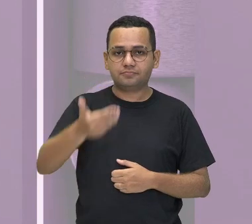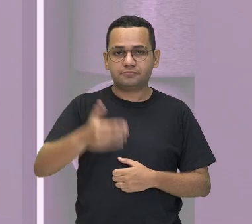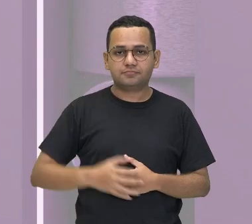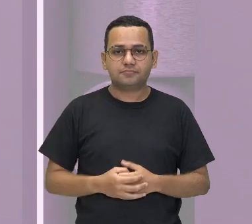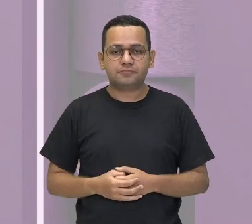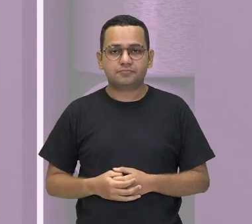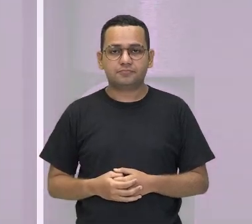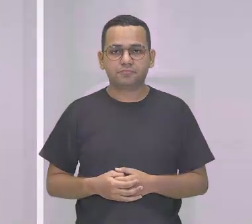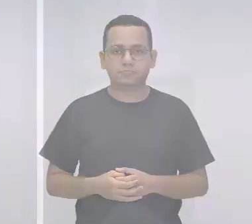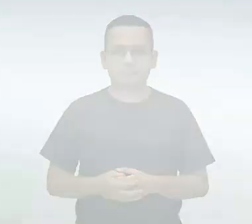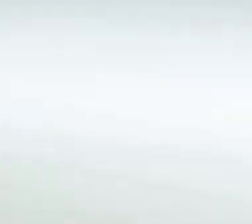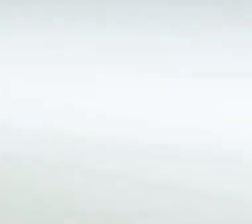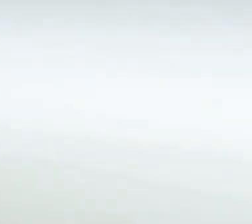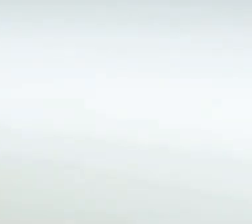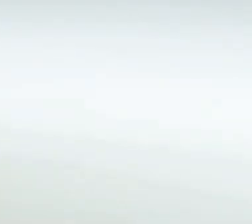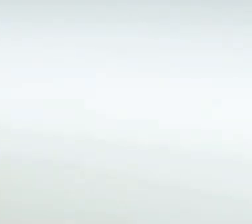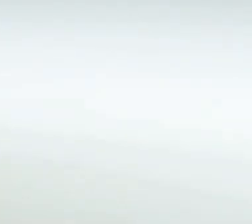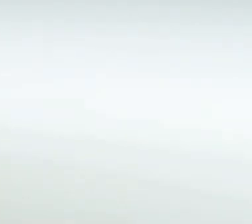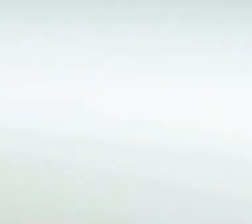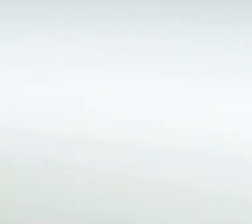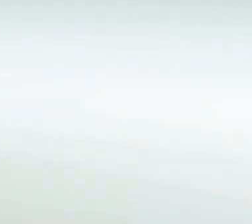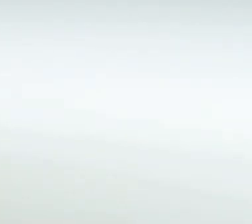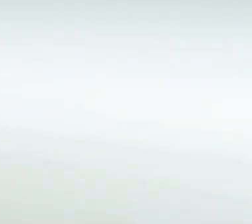nossa aula.